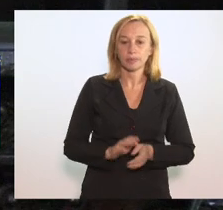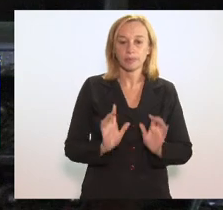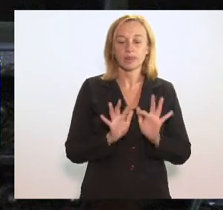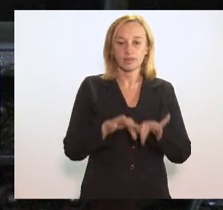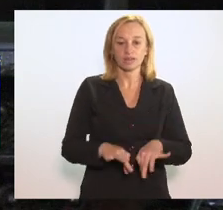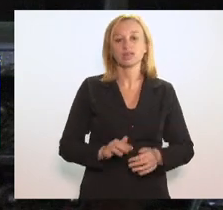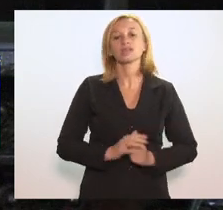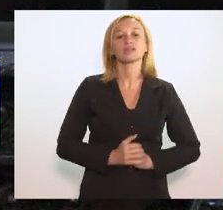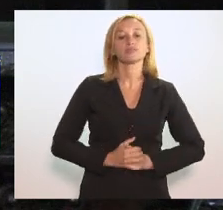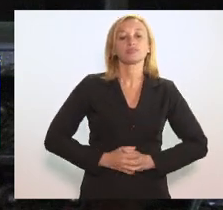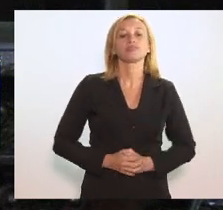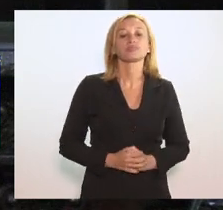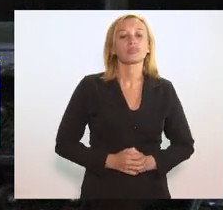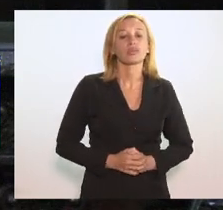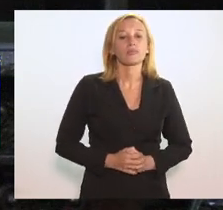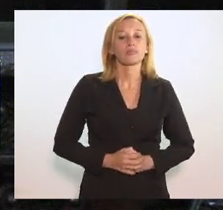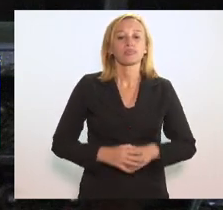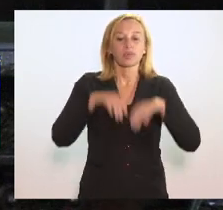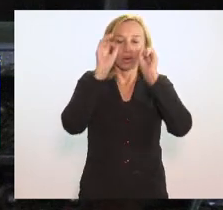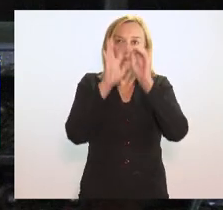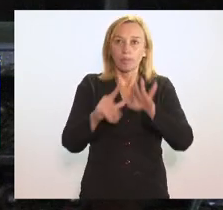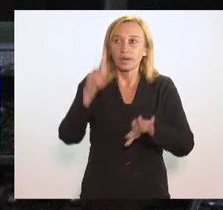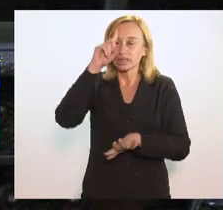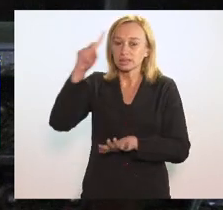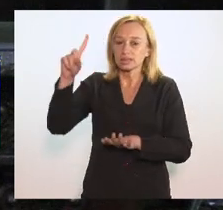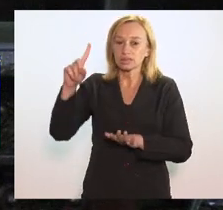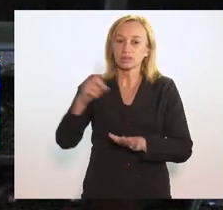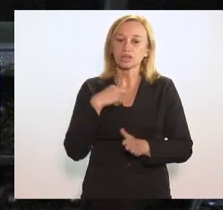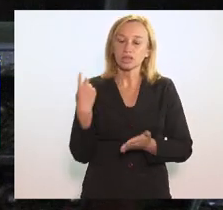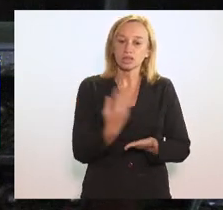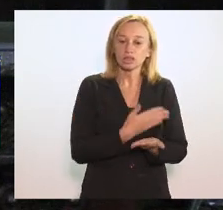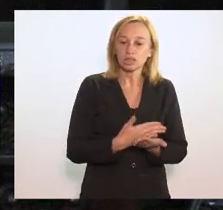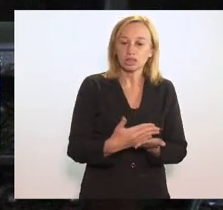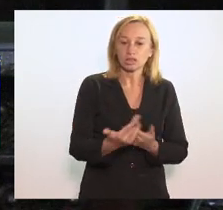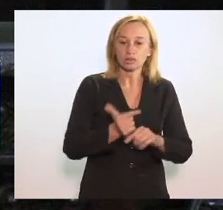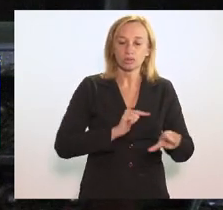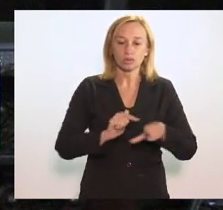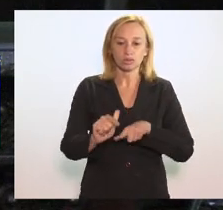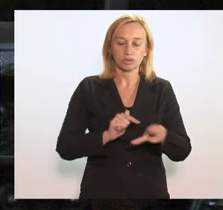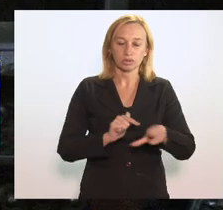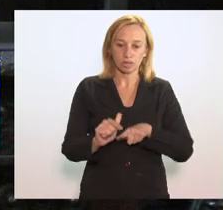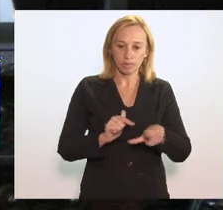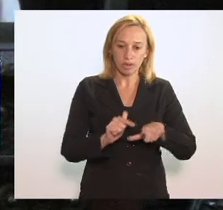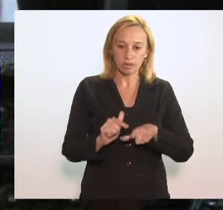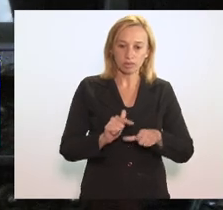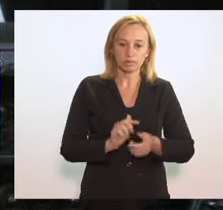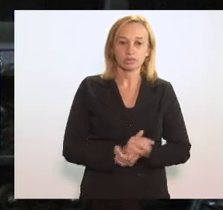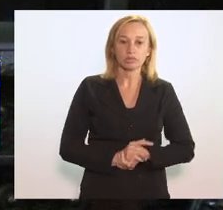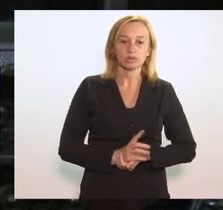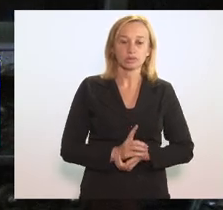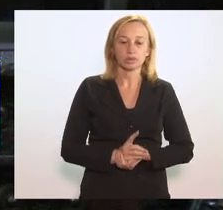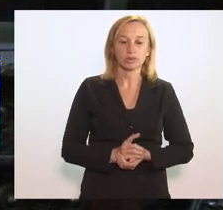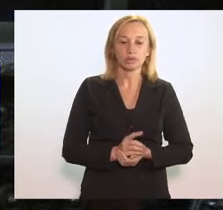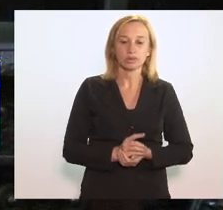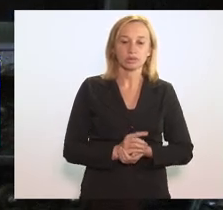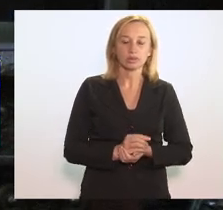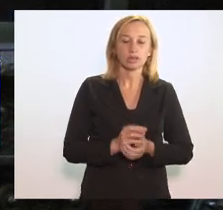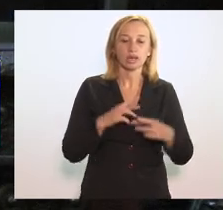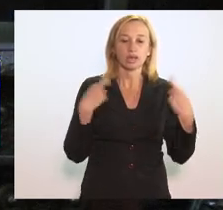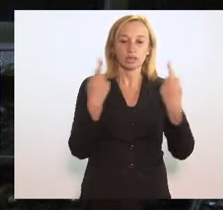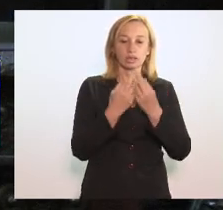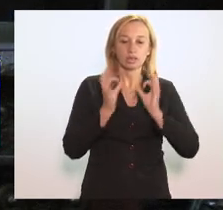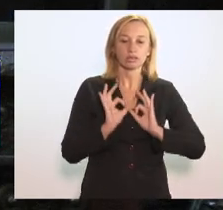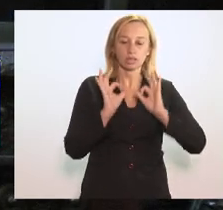Está encerrada a sessão. Havendo número legal sobre a proteção de Deus, iniciamos os nossos trabalhos. Está aberta a segunda